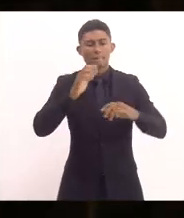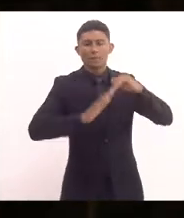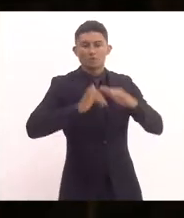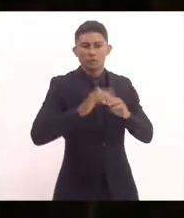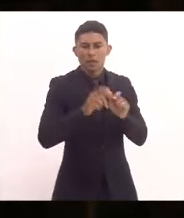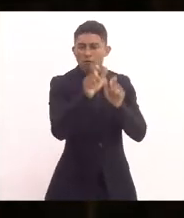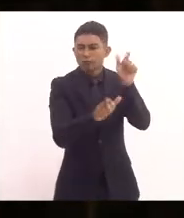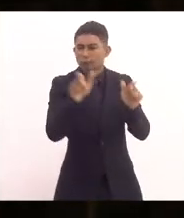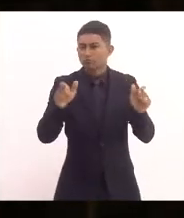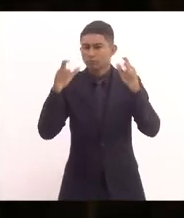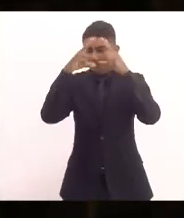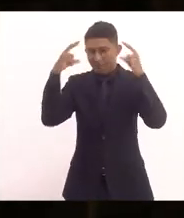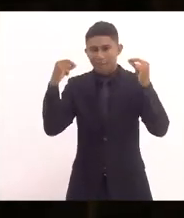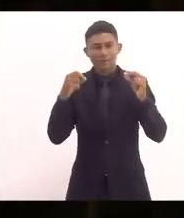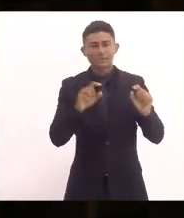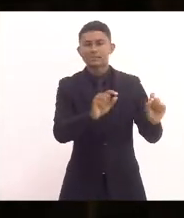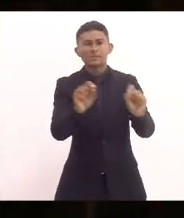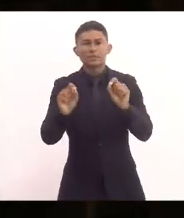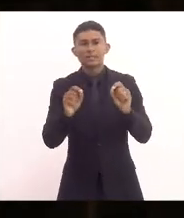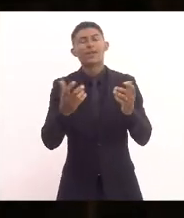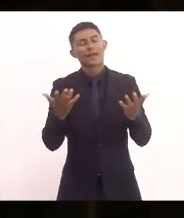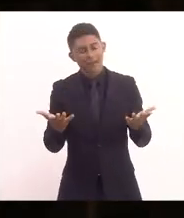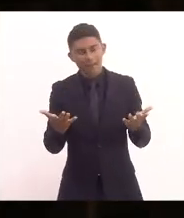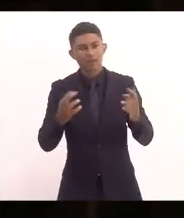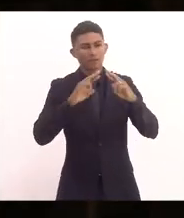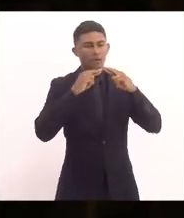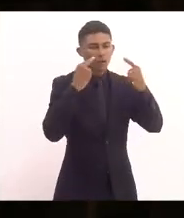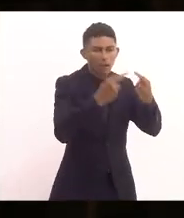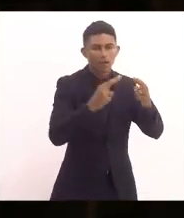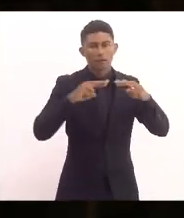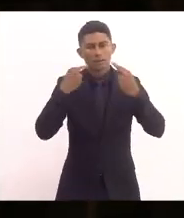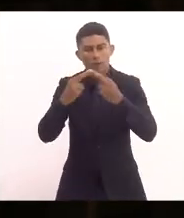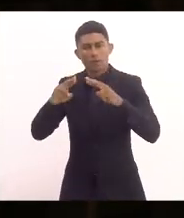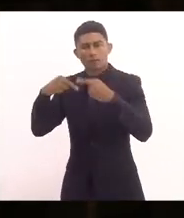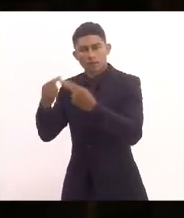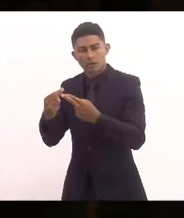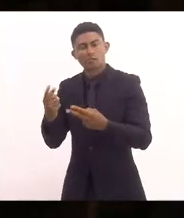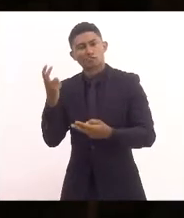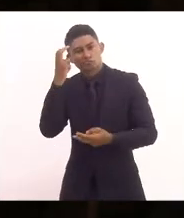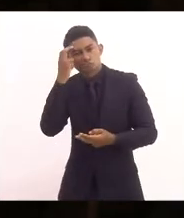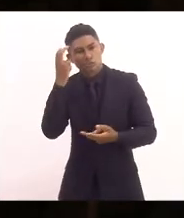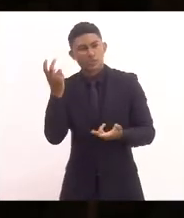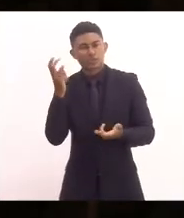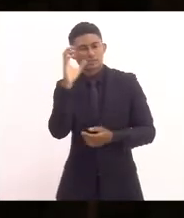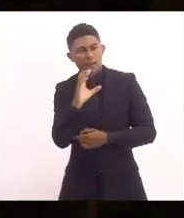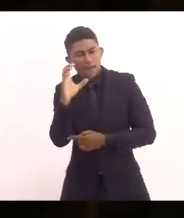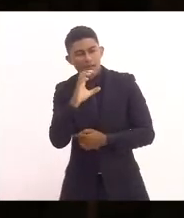de enfermagem por meio de encontros científicos, culturais e sociais.